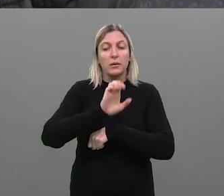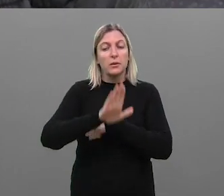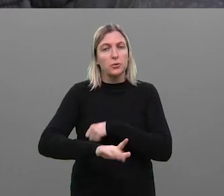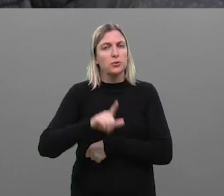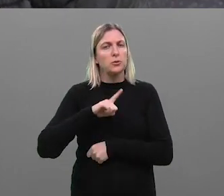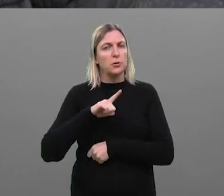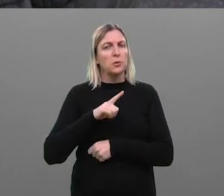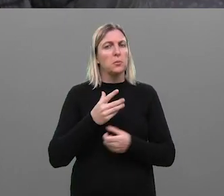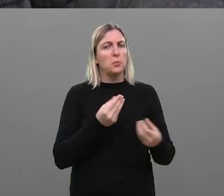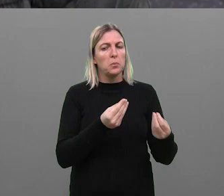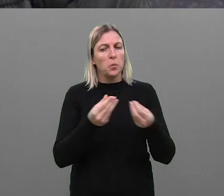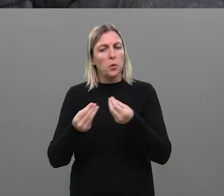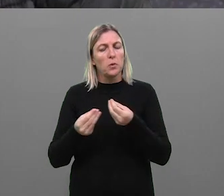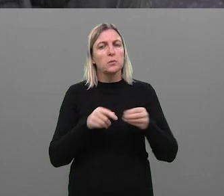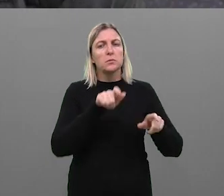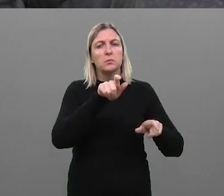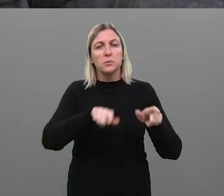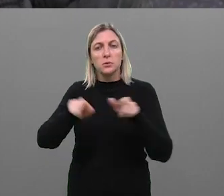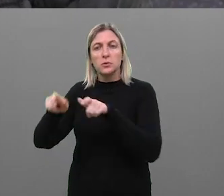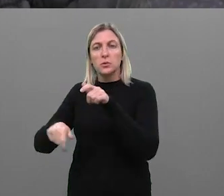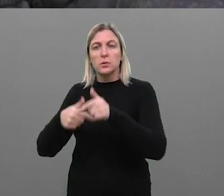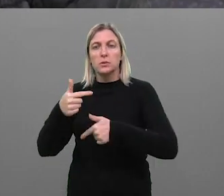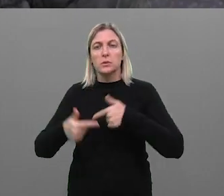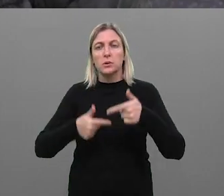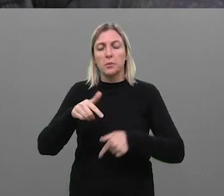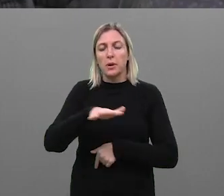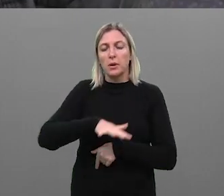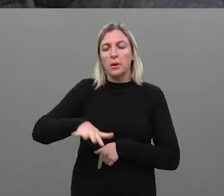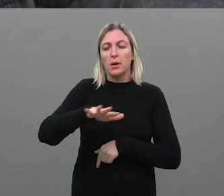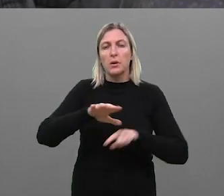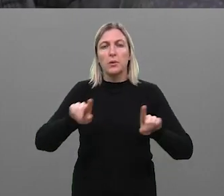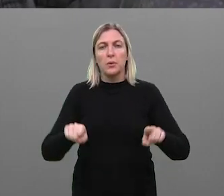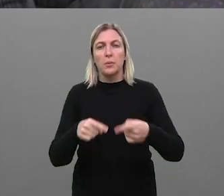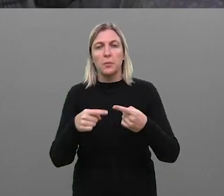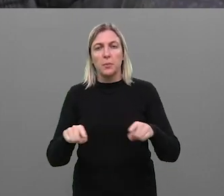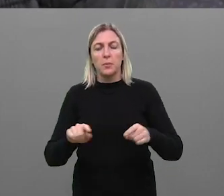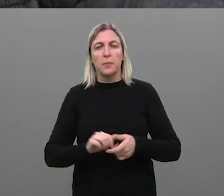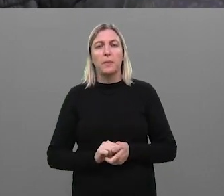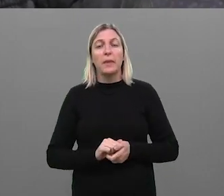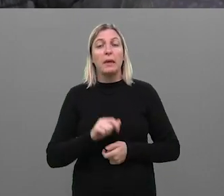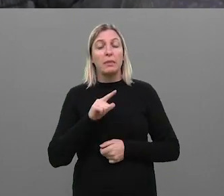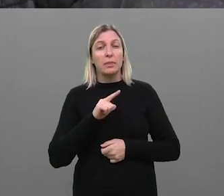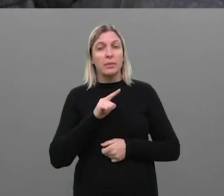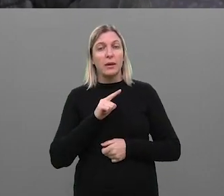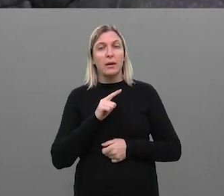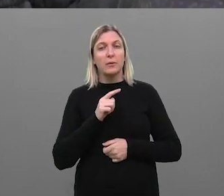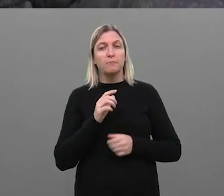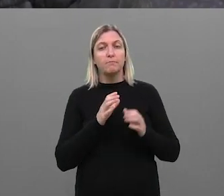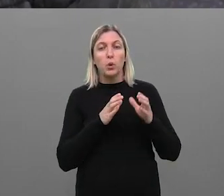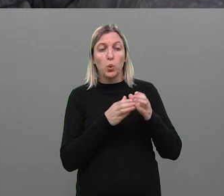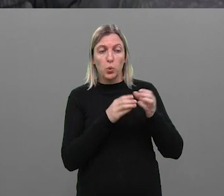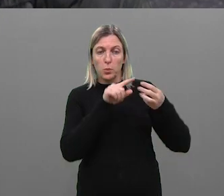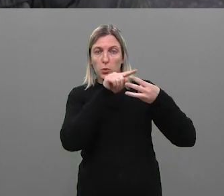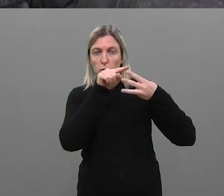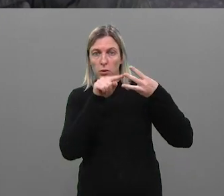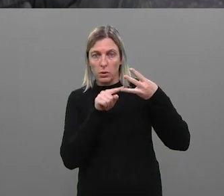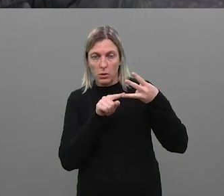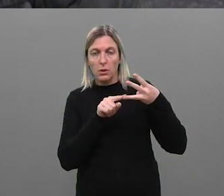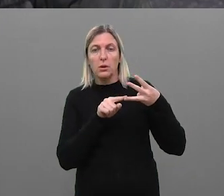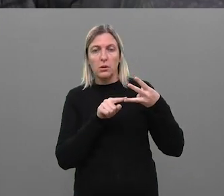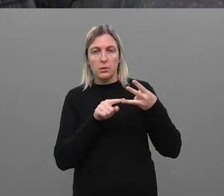privilégio de termos sempre vários músicos e bons músicos né se a gente pegar o o primeiro trio que eu encontrei referências l de